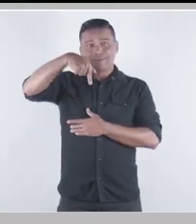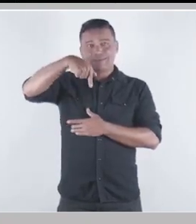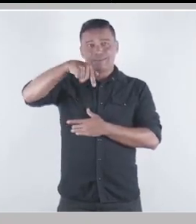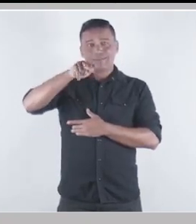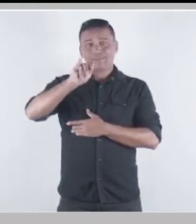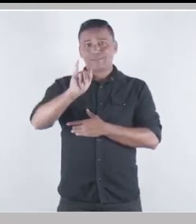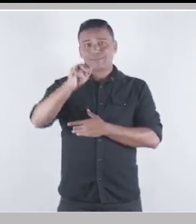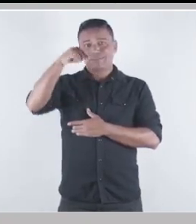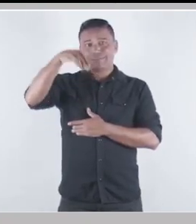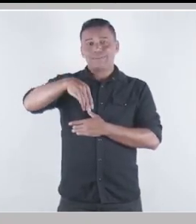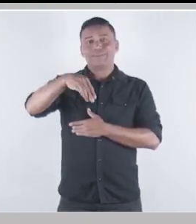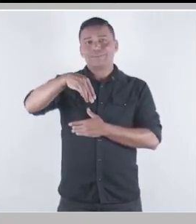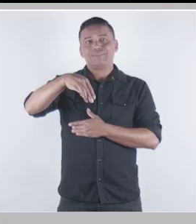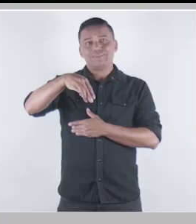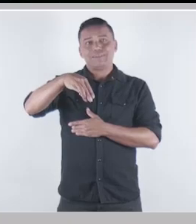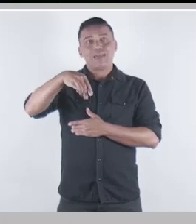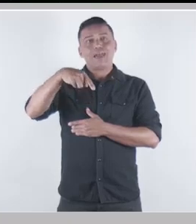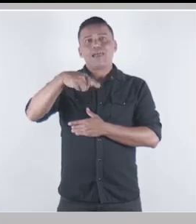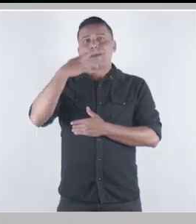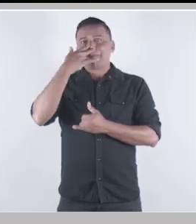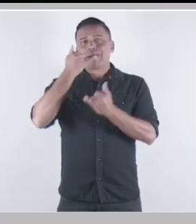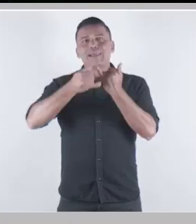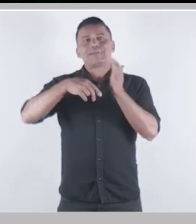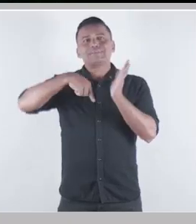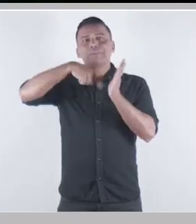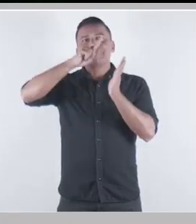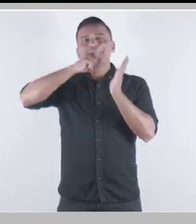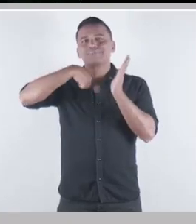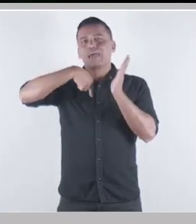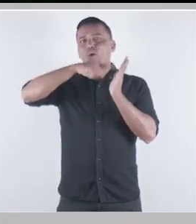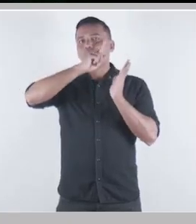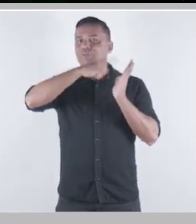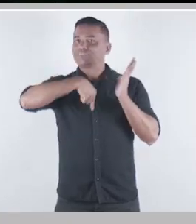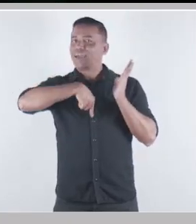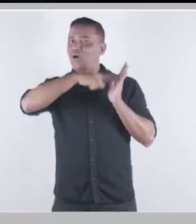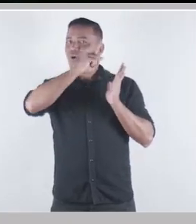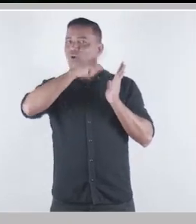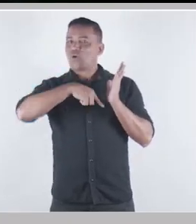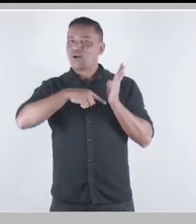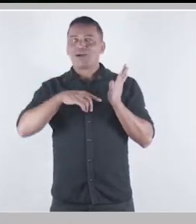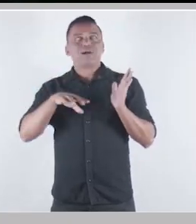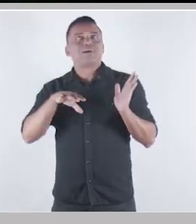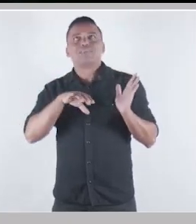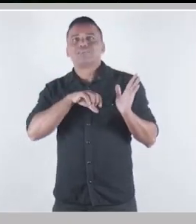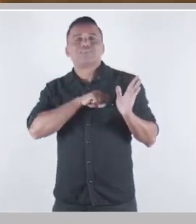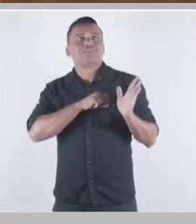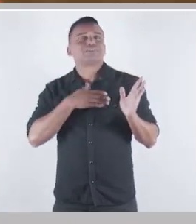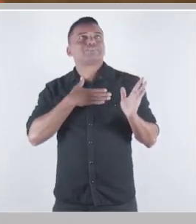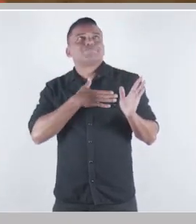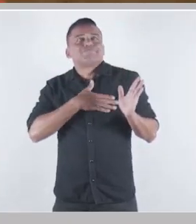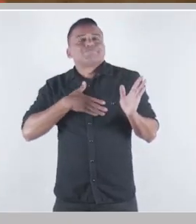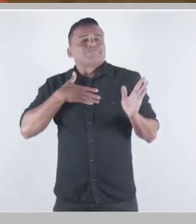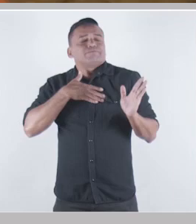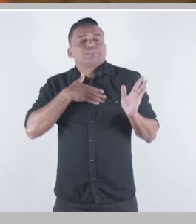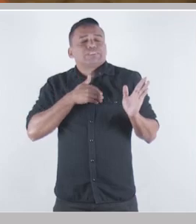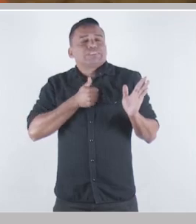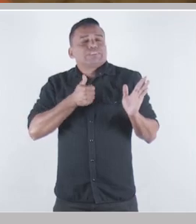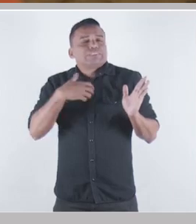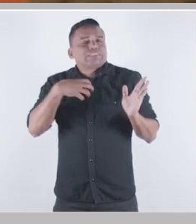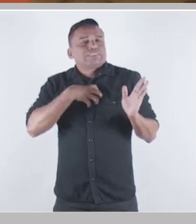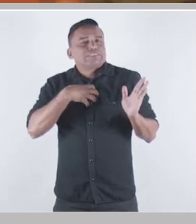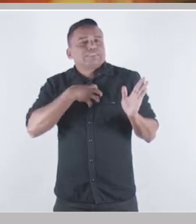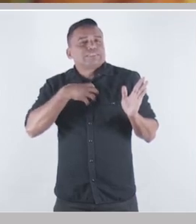brush pen, que ela simula um pincel, e me agrada, assim, essa